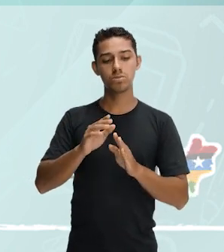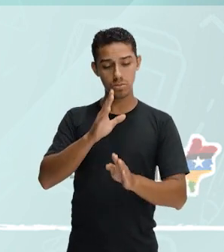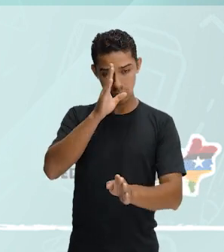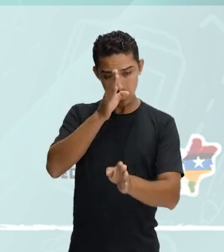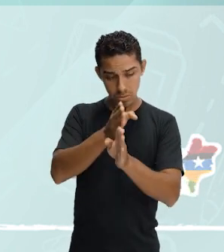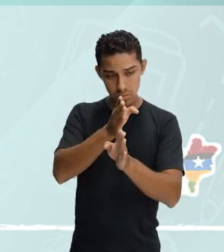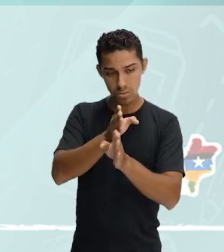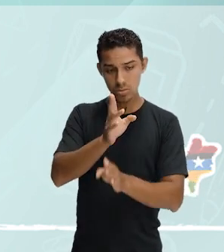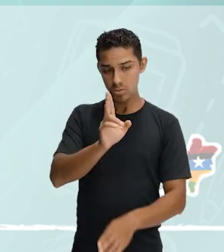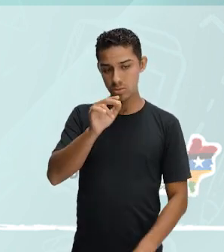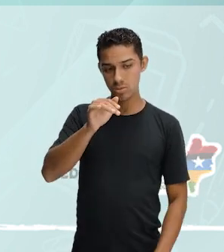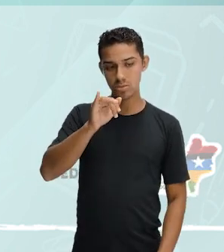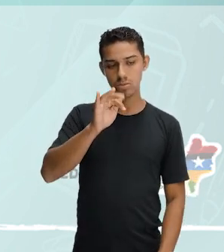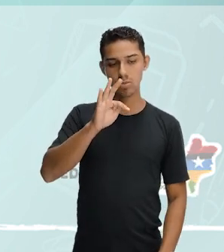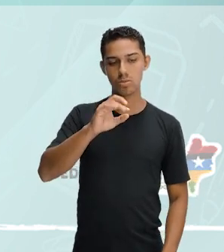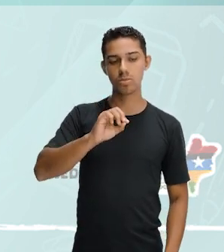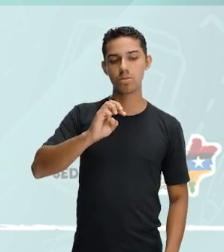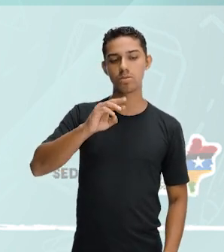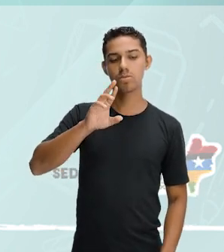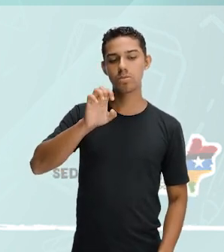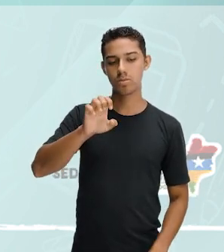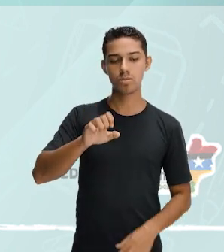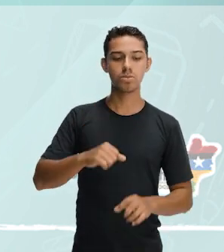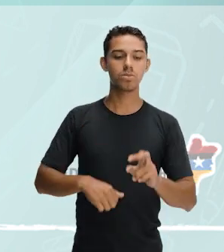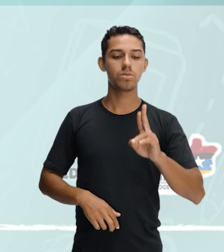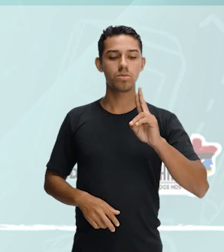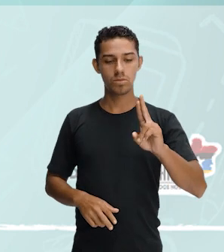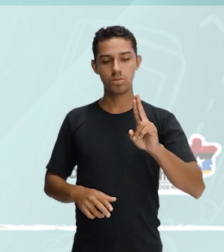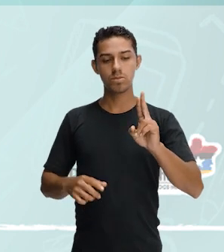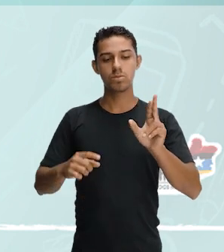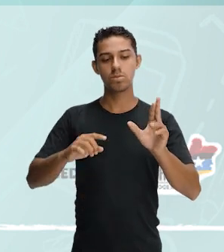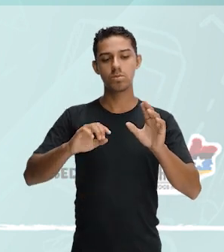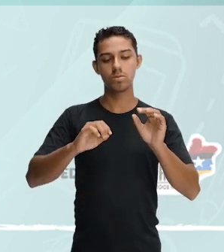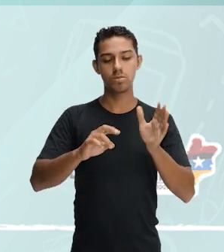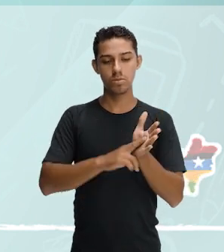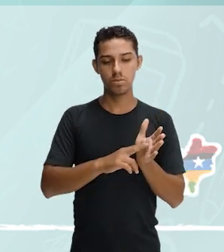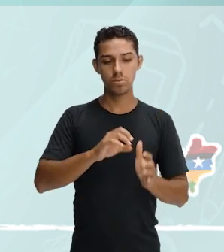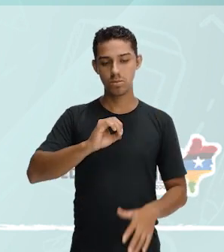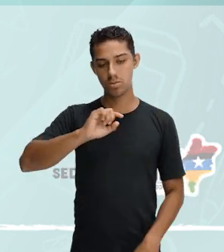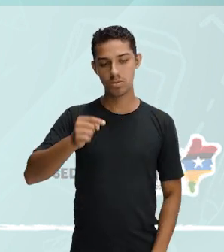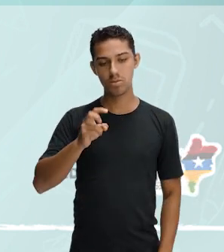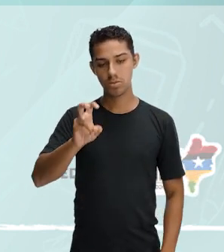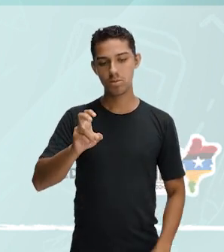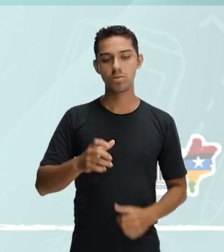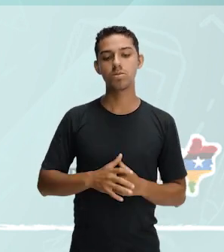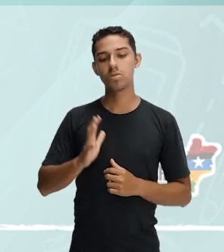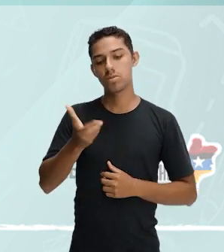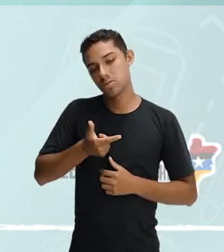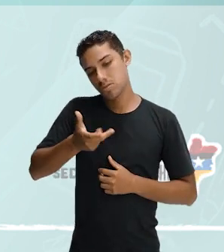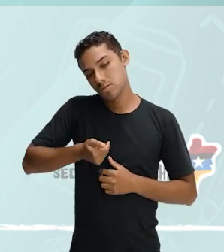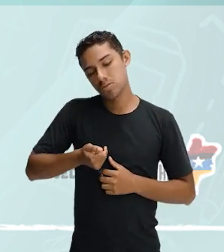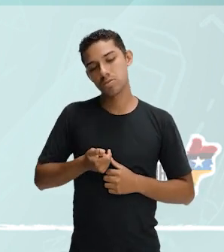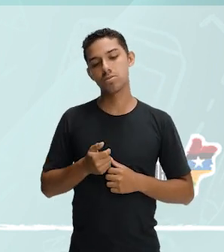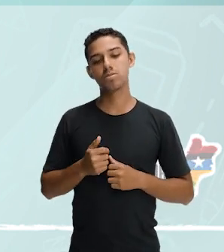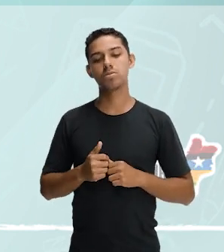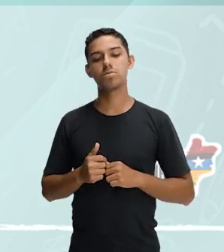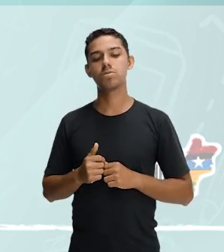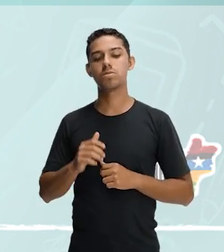E velocidade escalar, viu? De 10 metros por segundo.